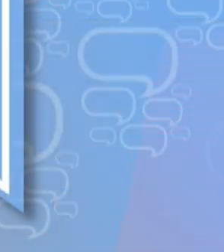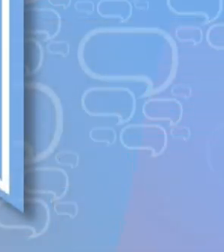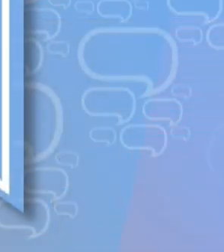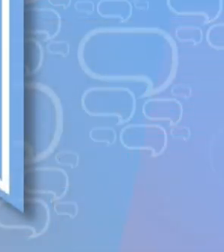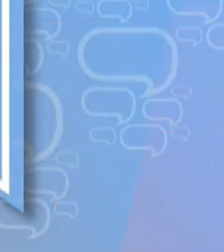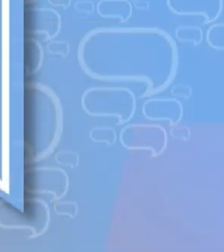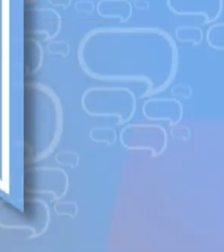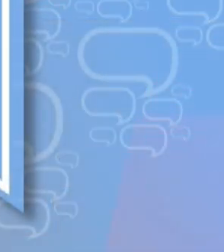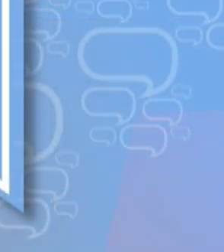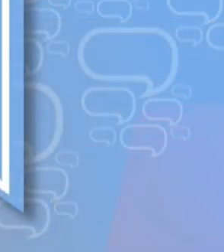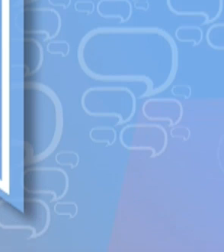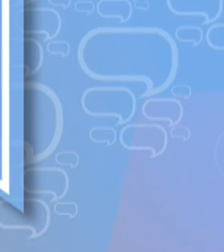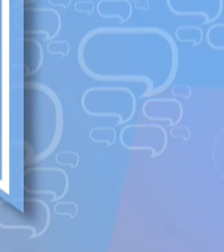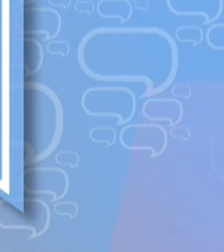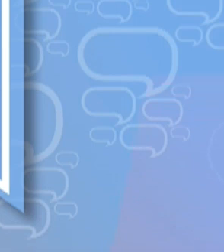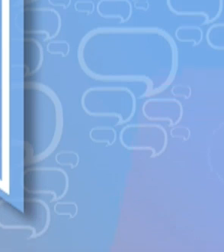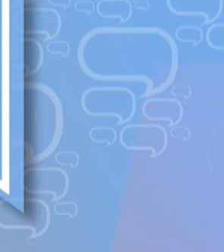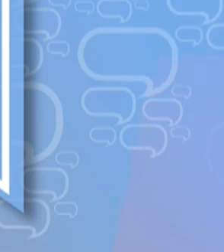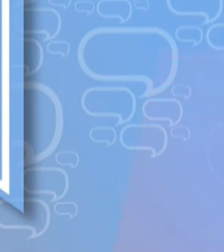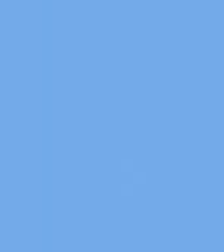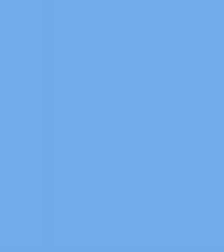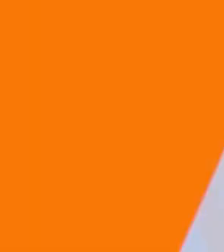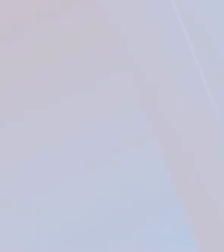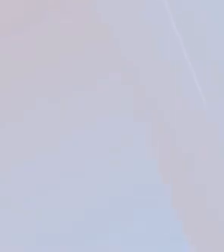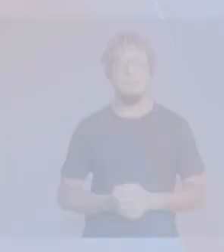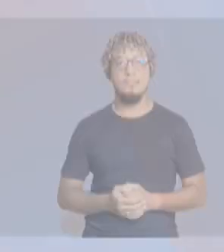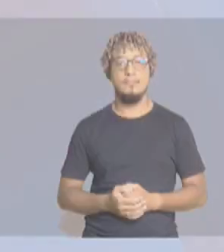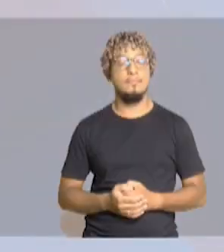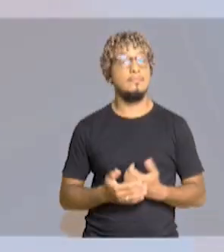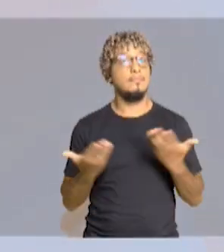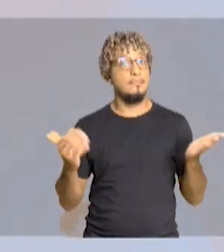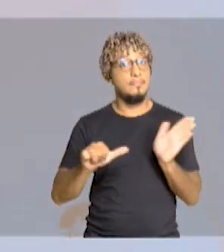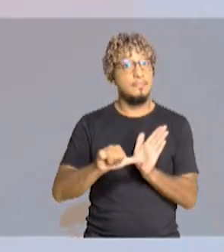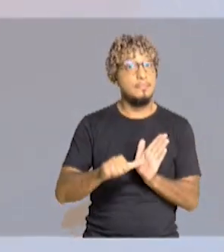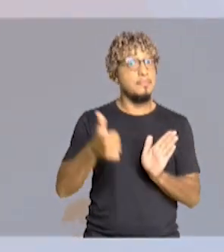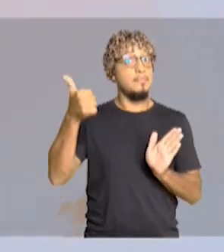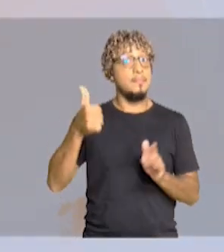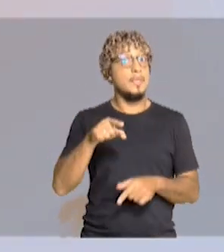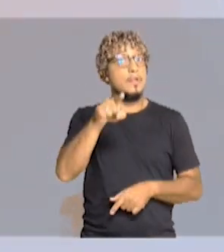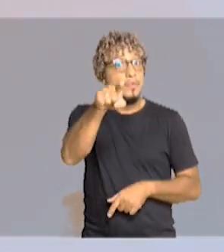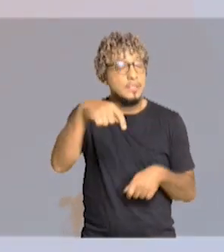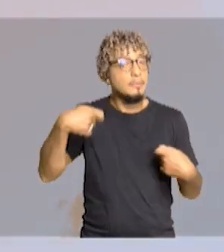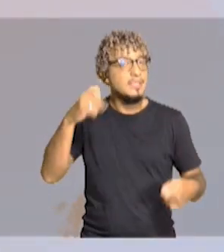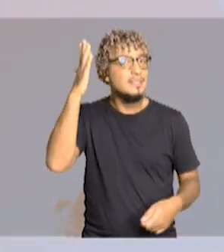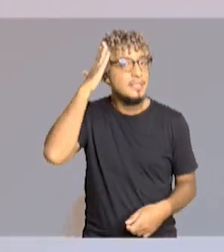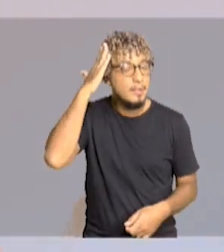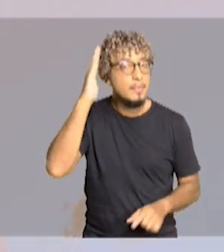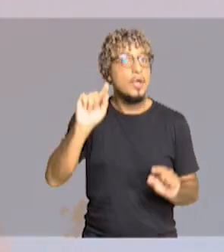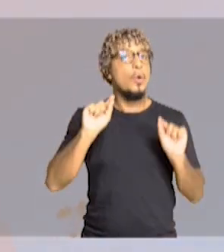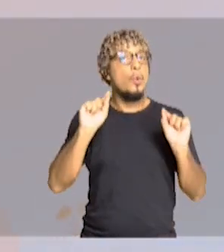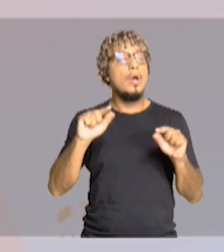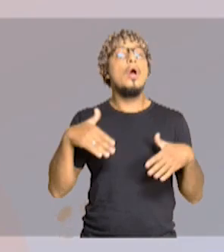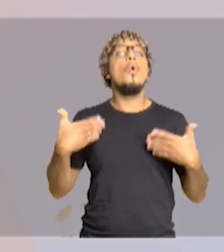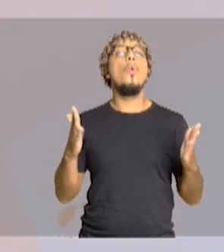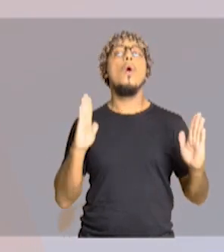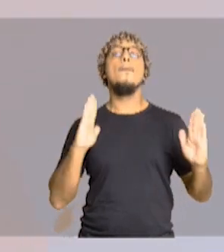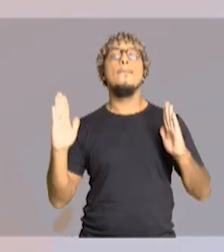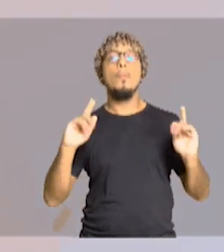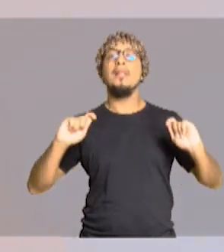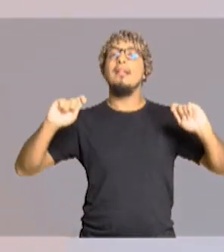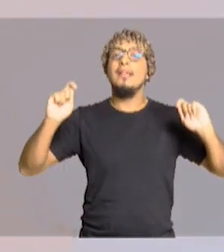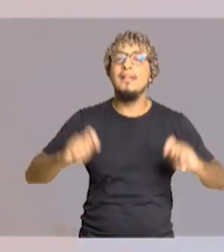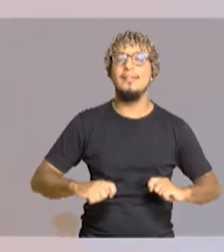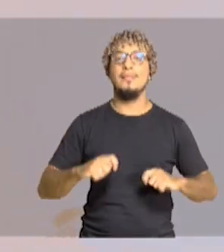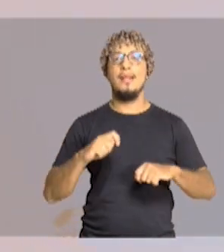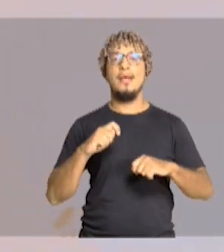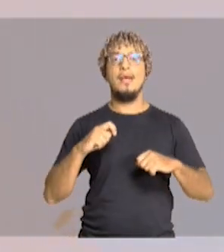de exercícios como resolver esse problema é a primeira coisa que você precisa saber é Em que momento você pode fazer